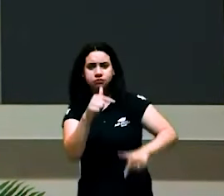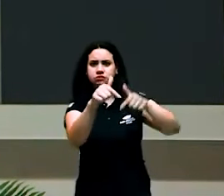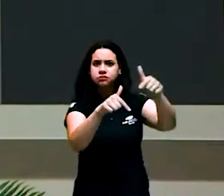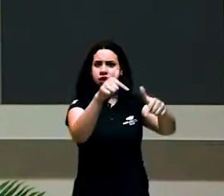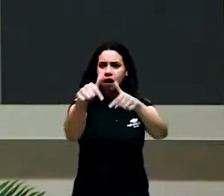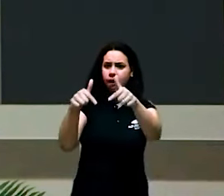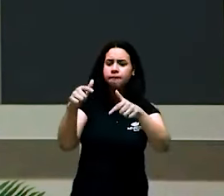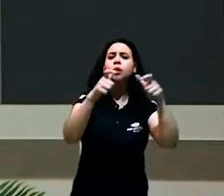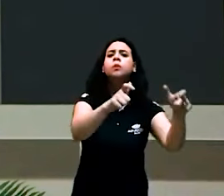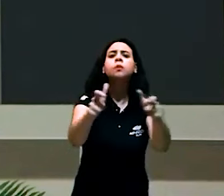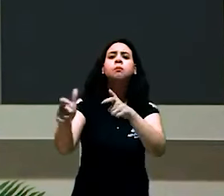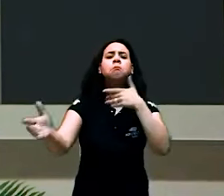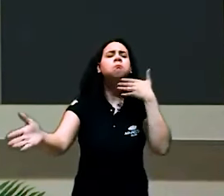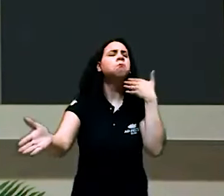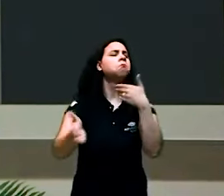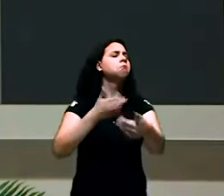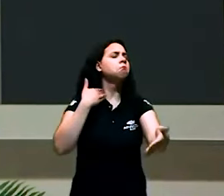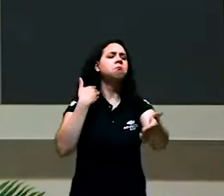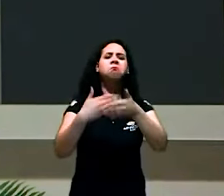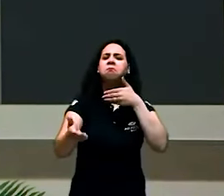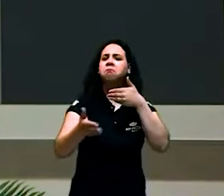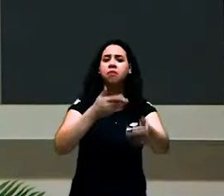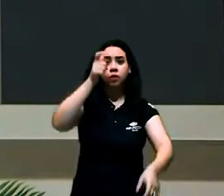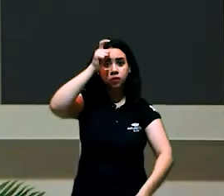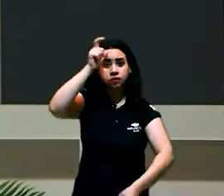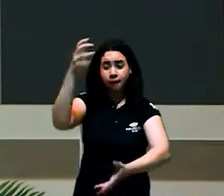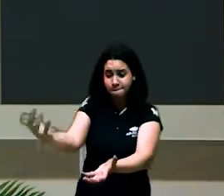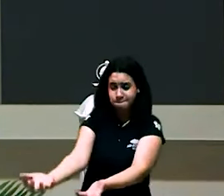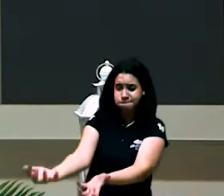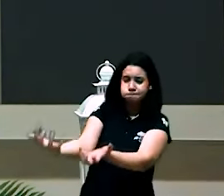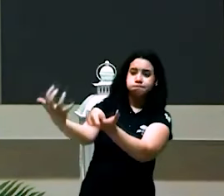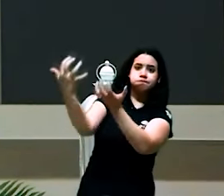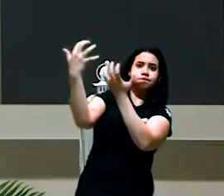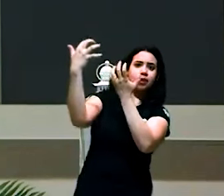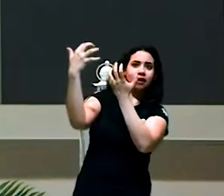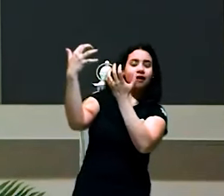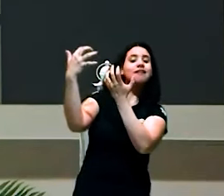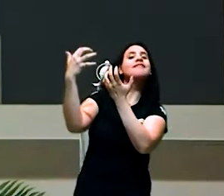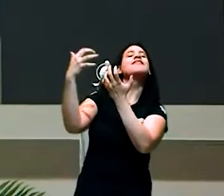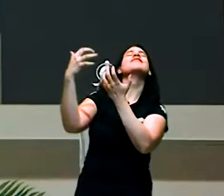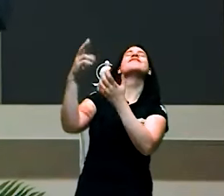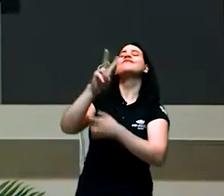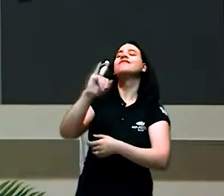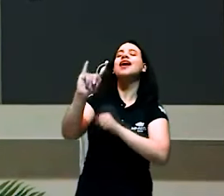do inferno se levante contra ti e mande espírito do inferno, não te vão atingir, não te vão tocar, não vão